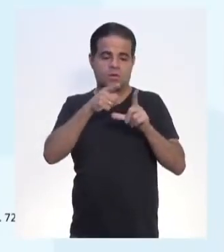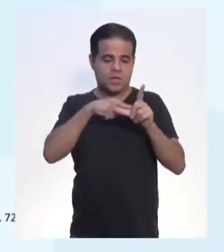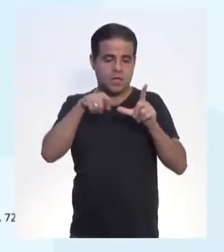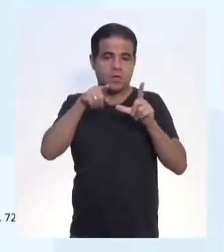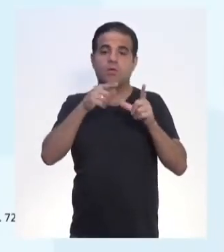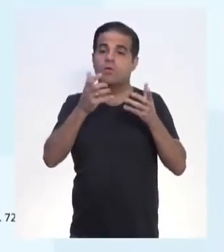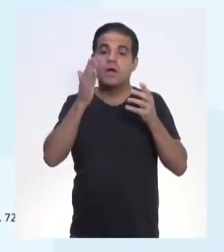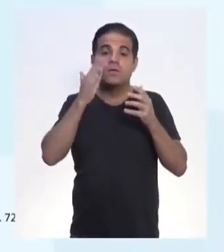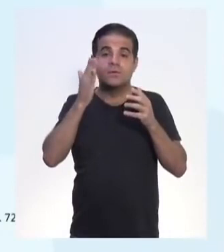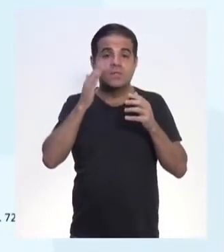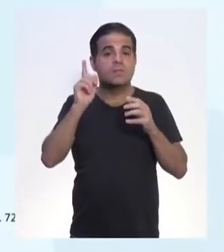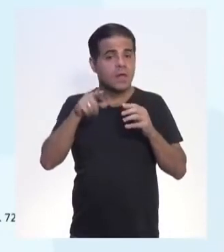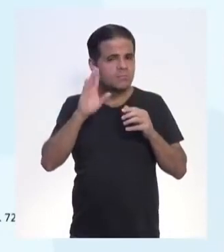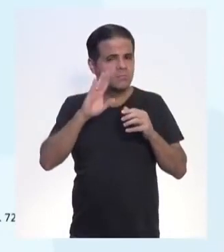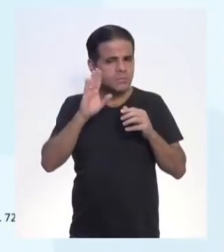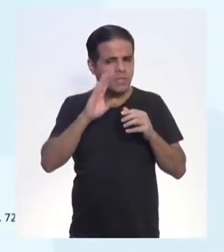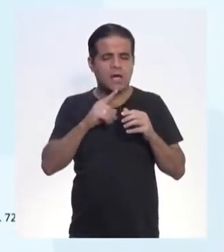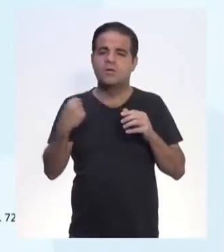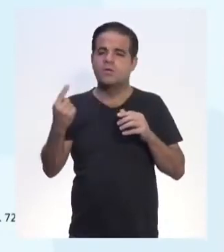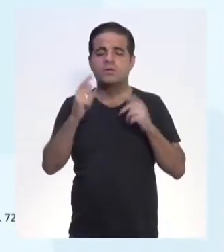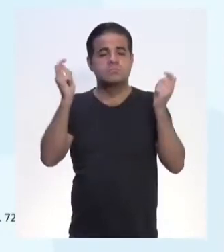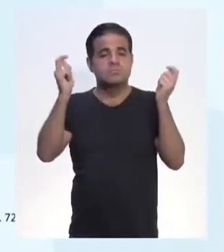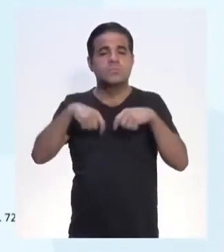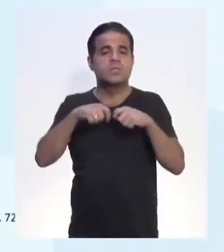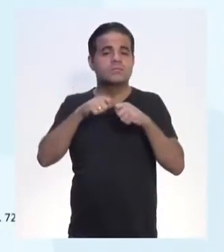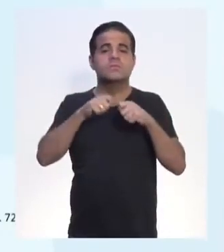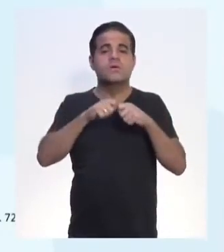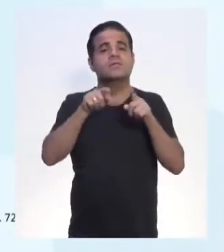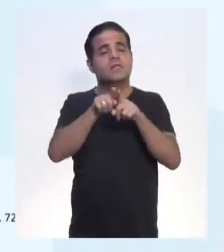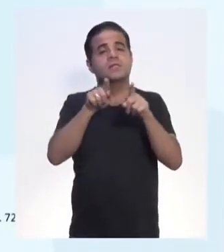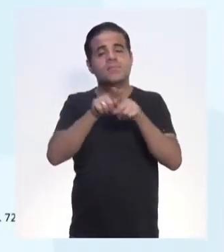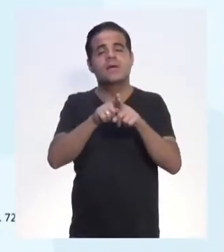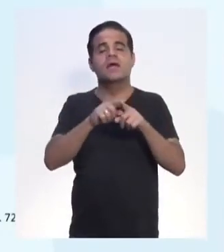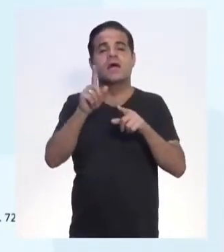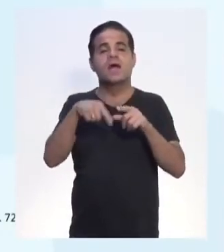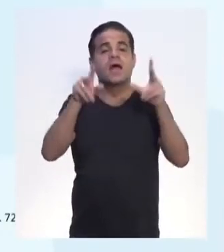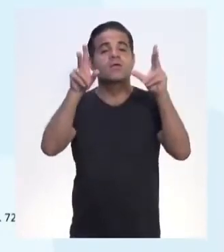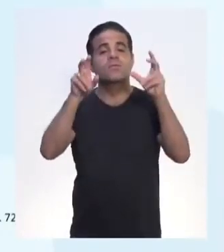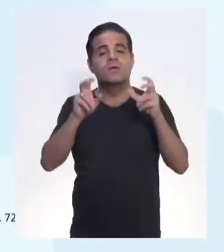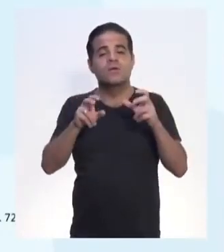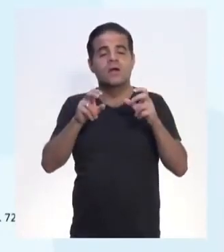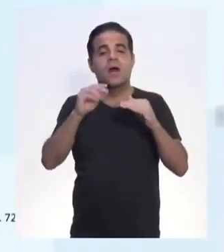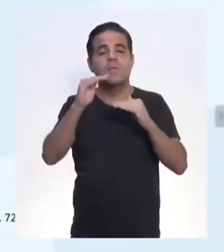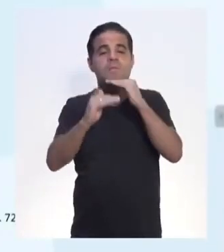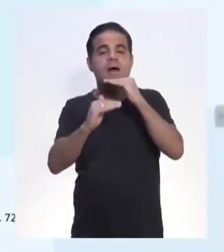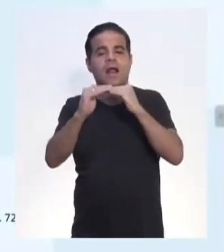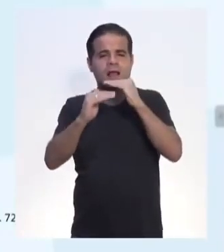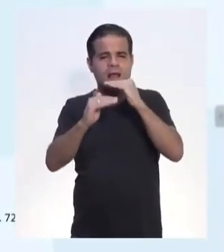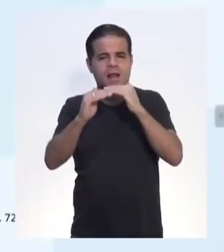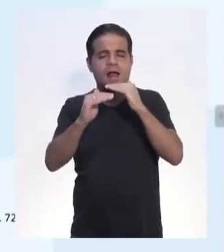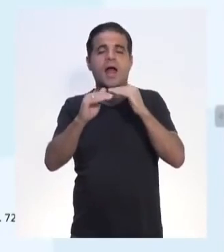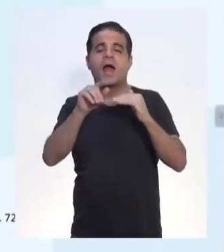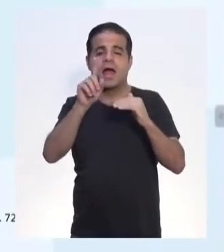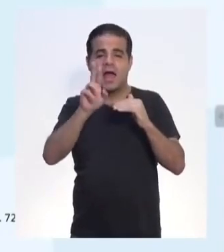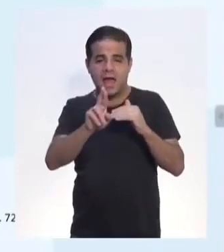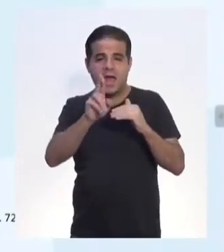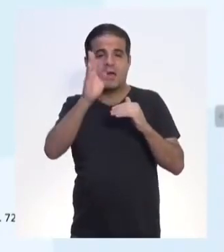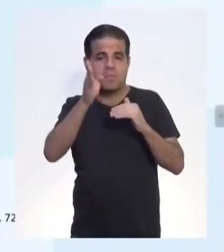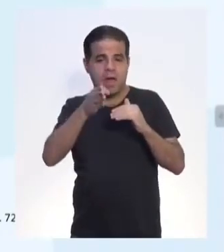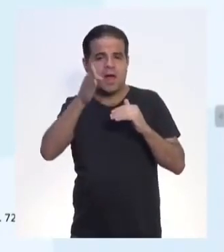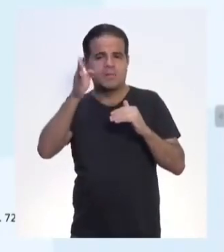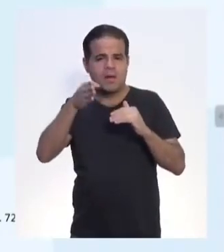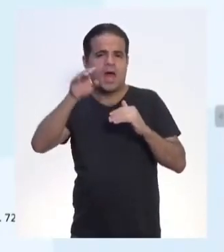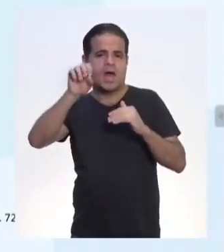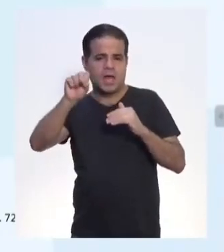muito legal isso, né, Ale? Nós podemos fazer também, que é a nomenclatura de paralela, né? Então, R